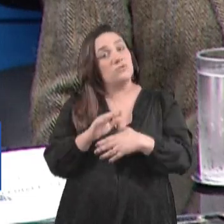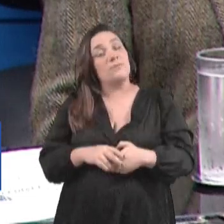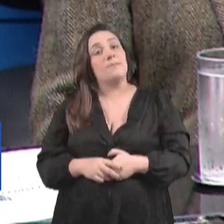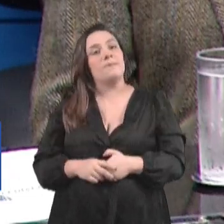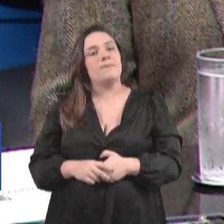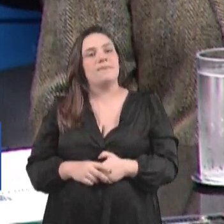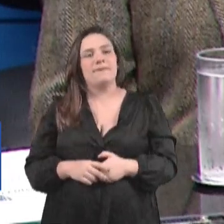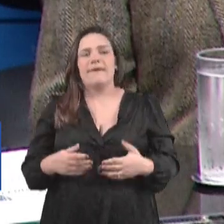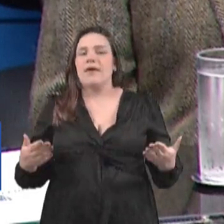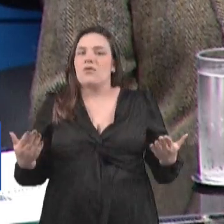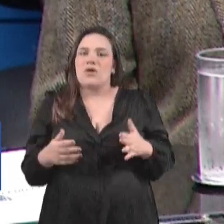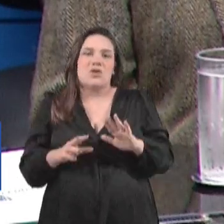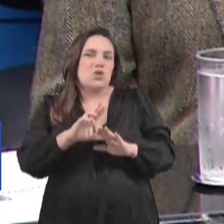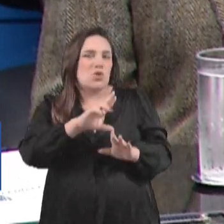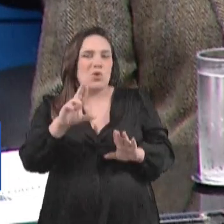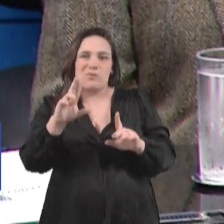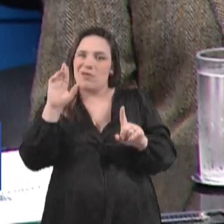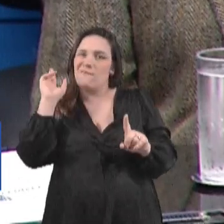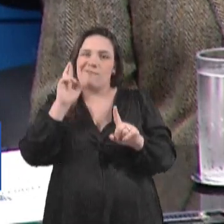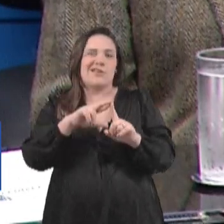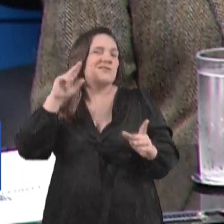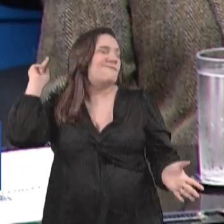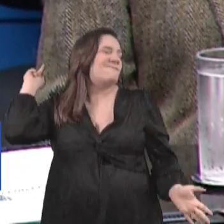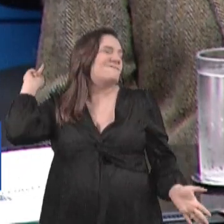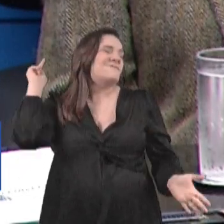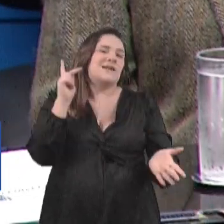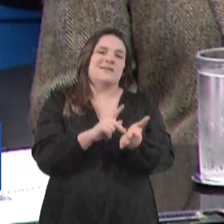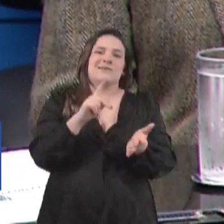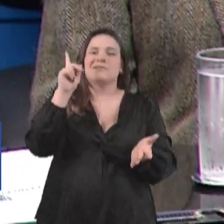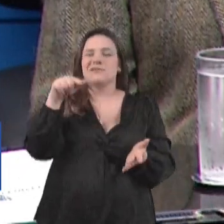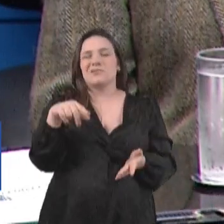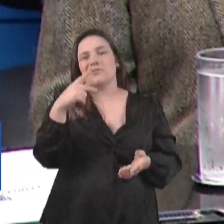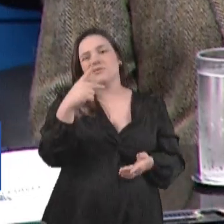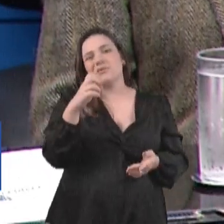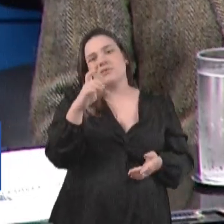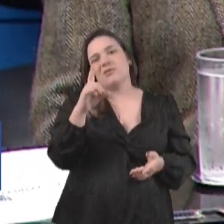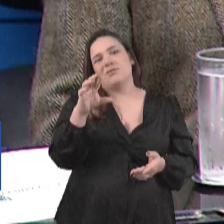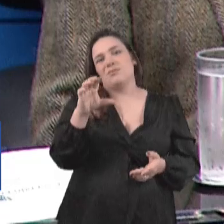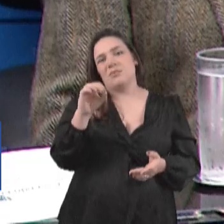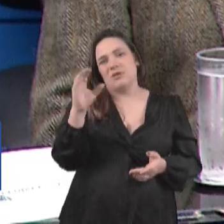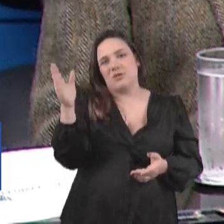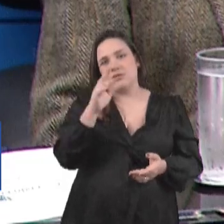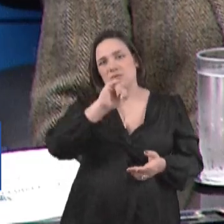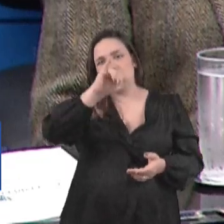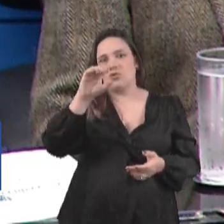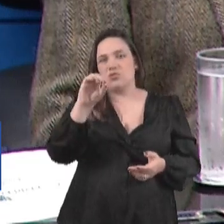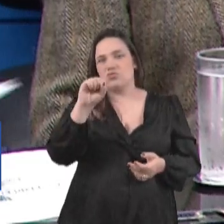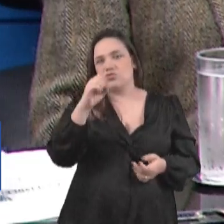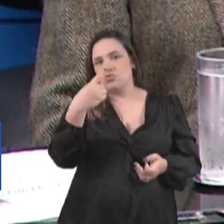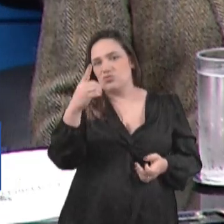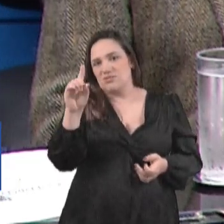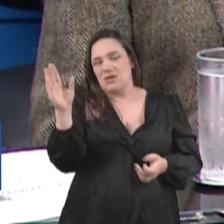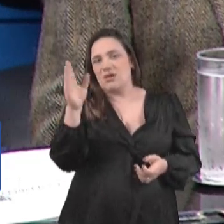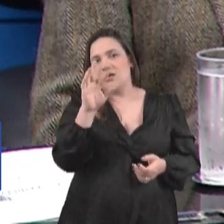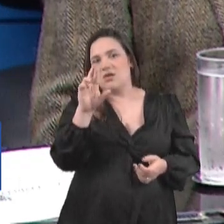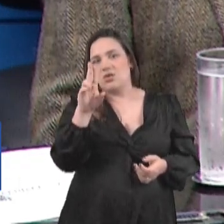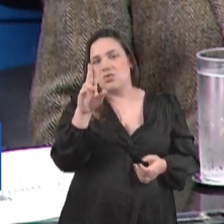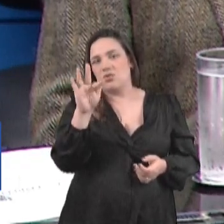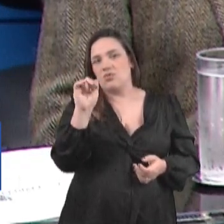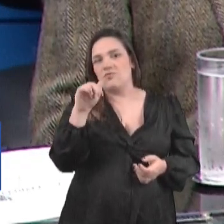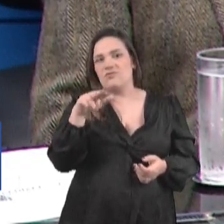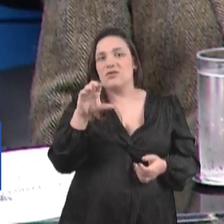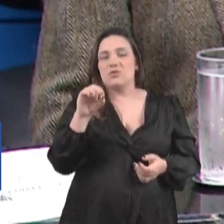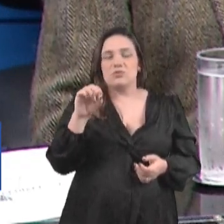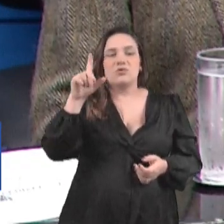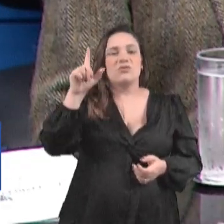haver nome mais representativo para esta honraria do que o do coronel Pedro José